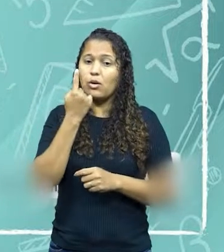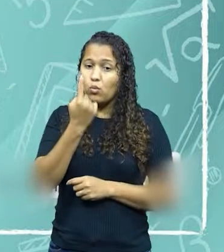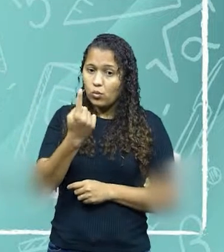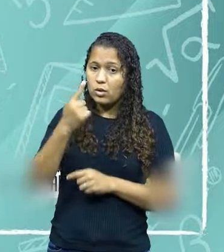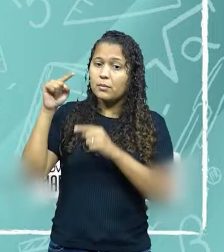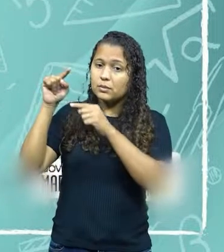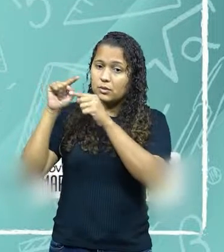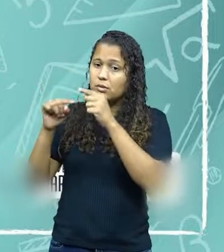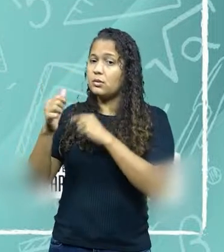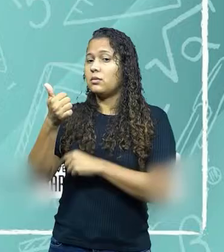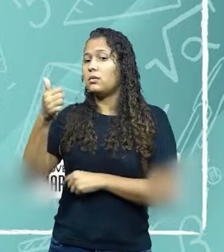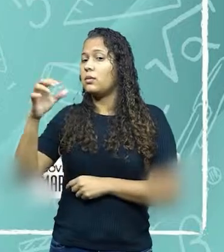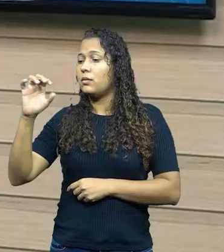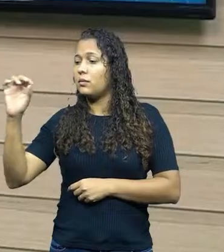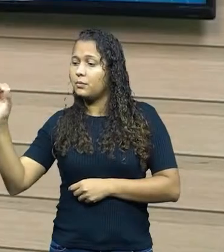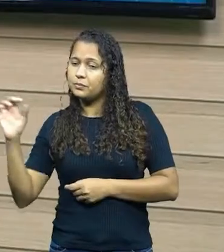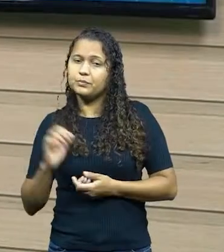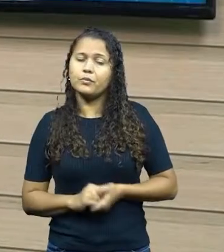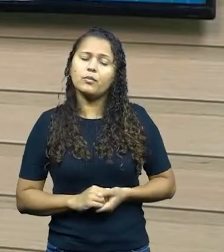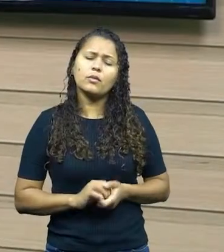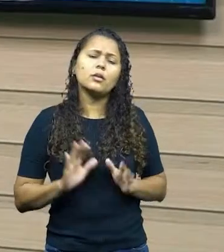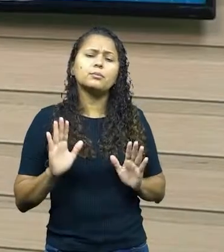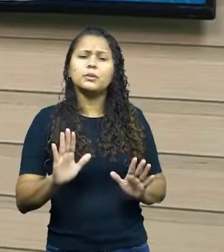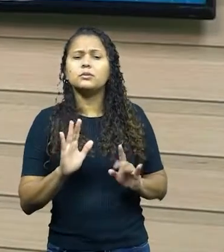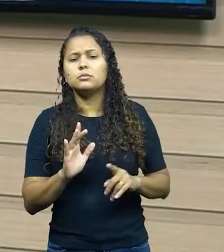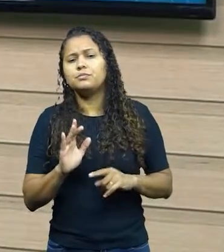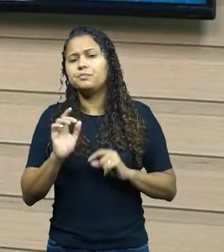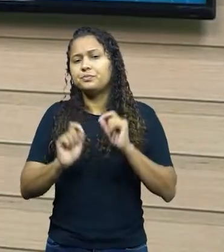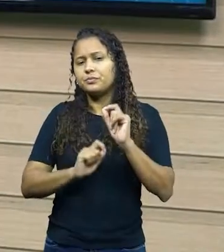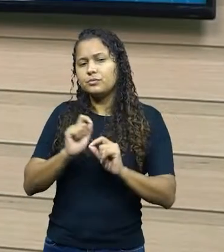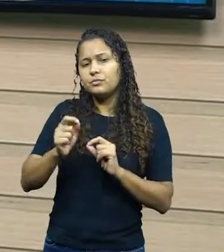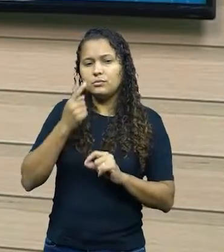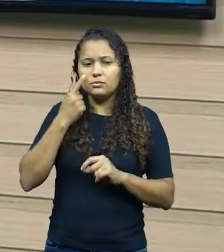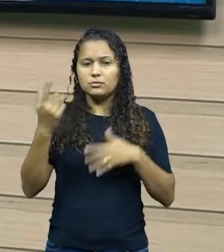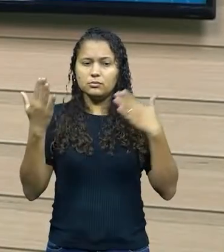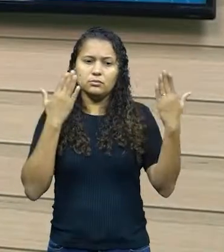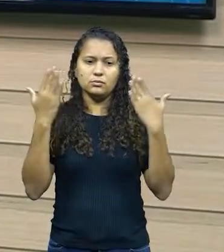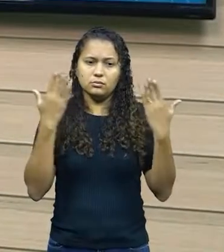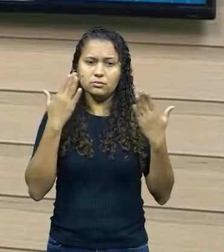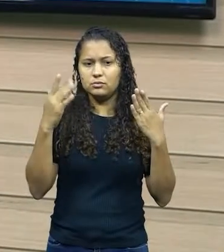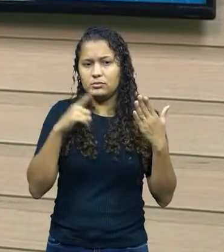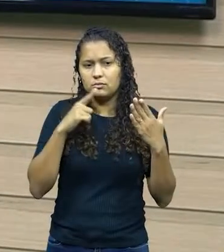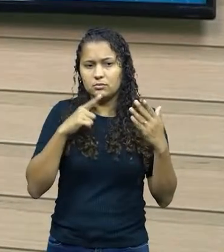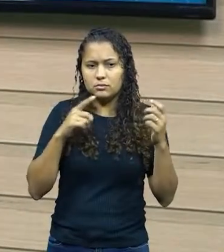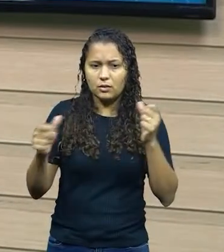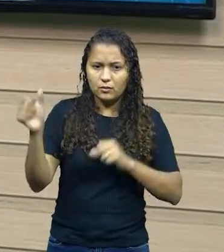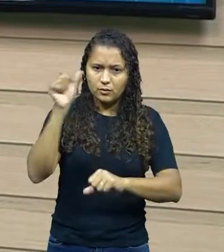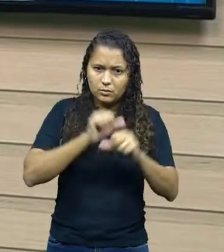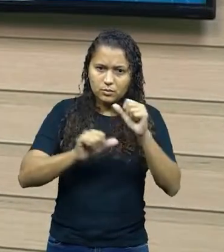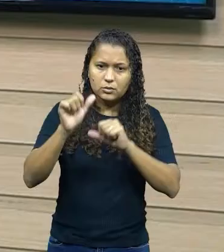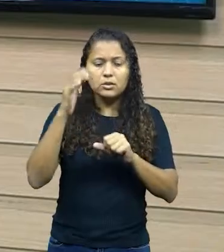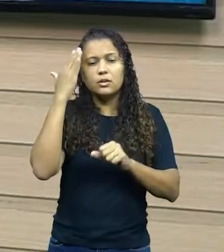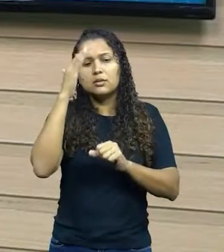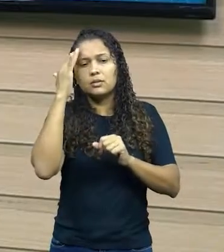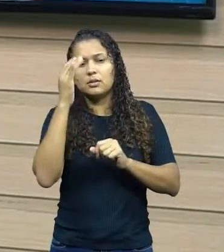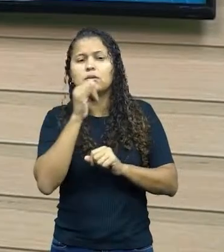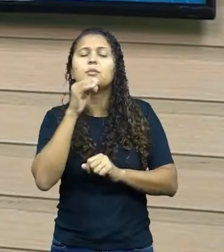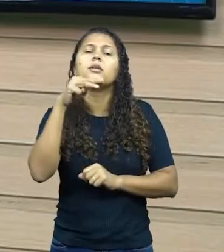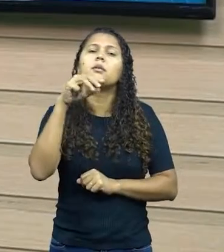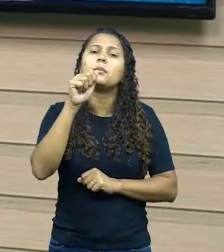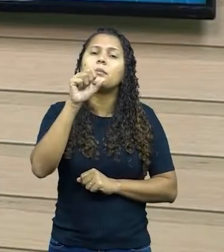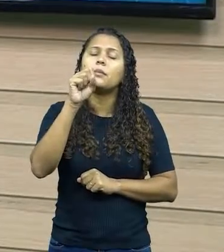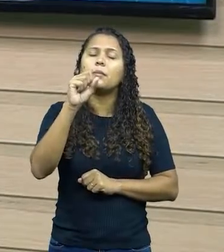corresponde a 1 grama dividido por 1000. Quando a gente vai fazer essas conversões, a gente entende que as